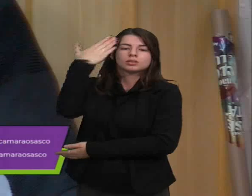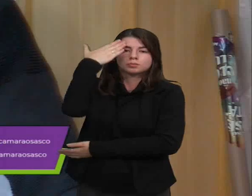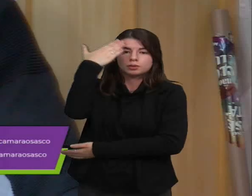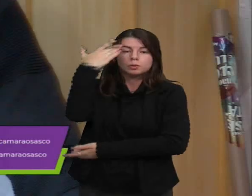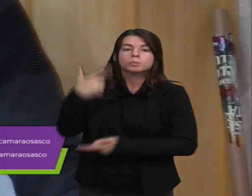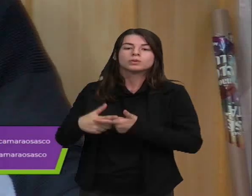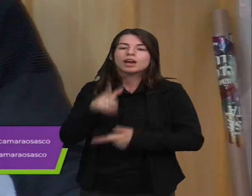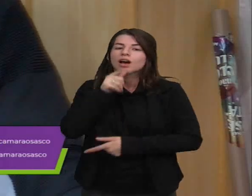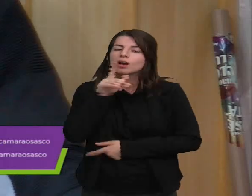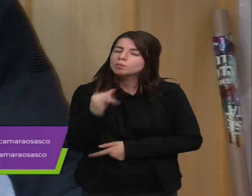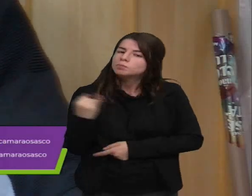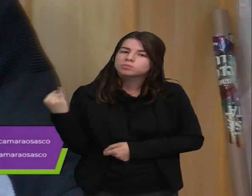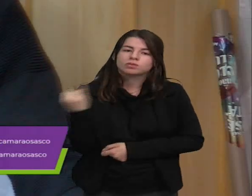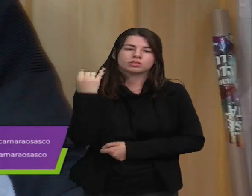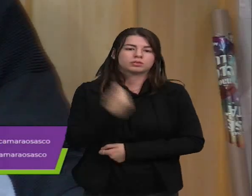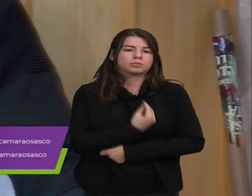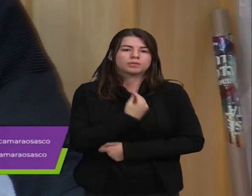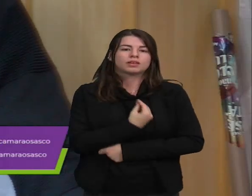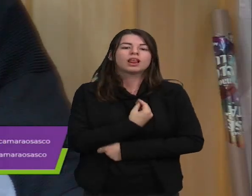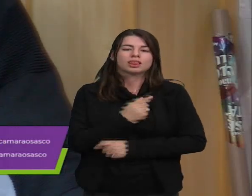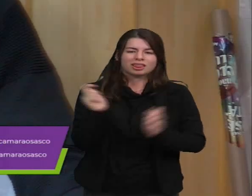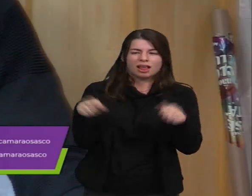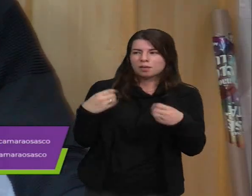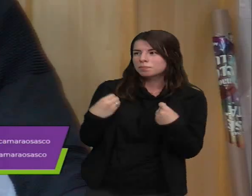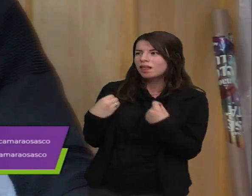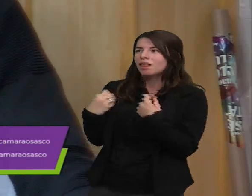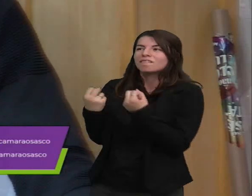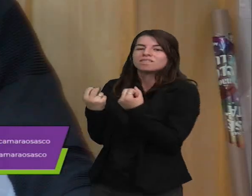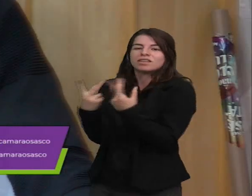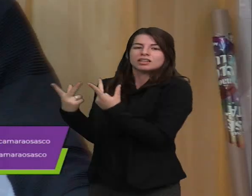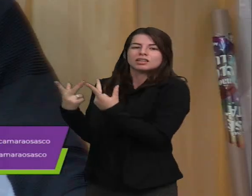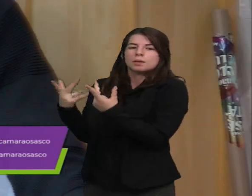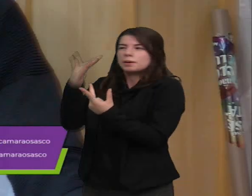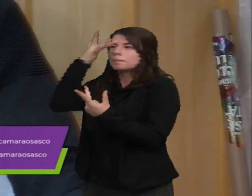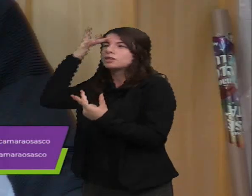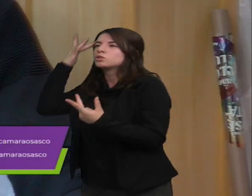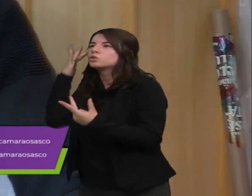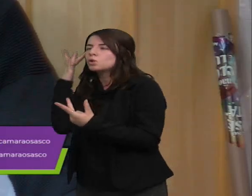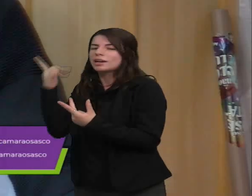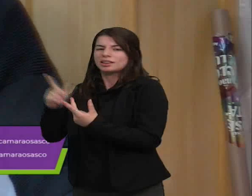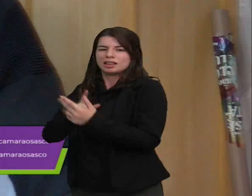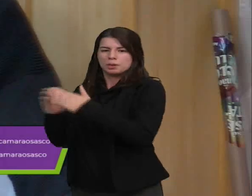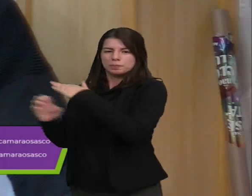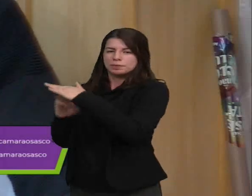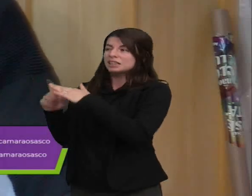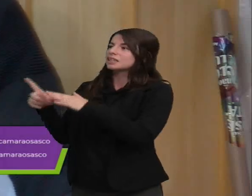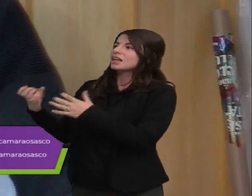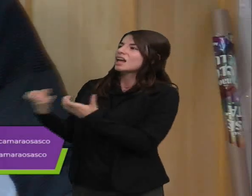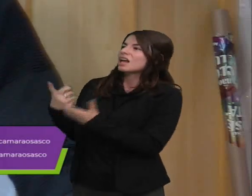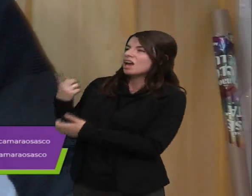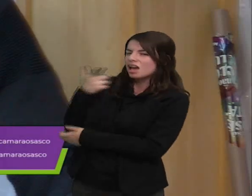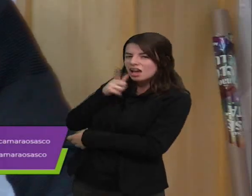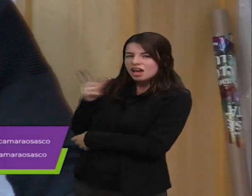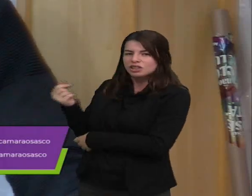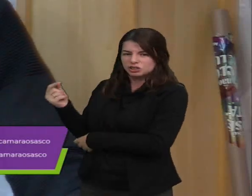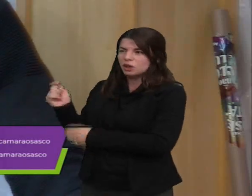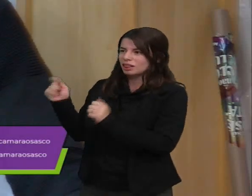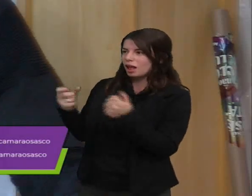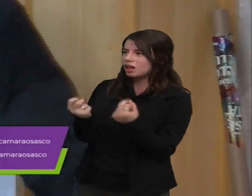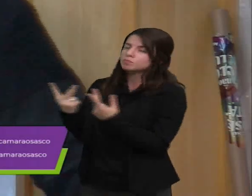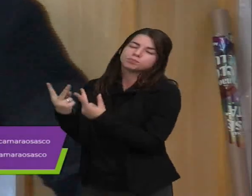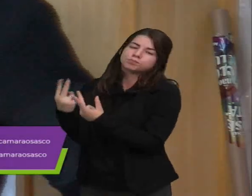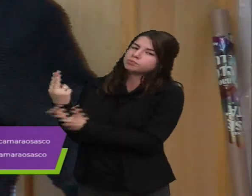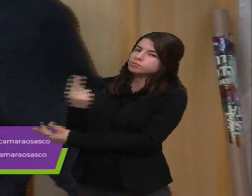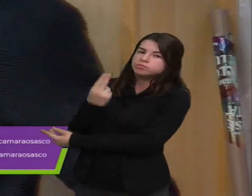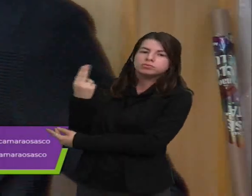para a vida que nós não podemos entregar na mão de empresário que só pensa em lucros só pensa em lucros nós temos aí a